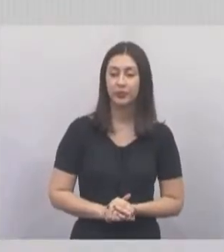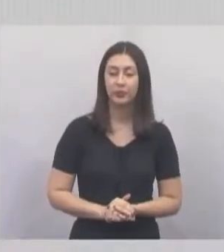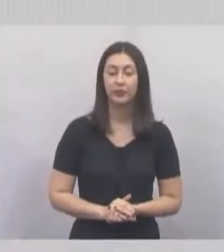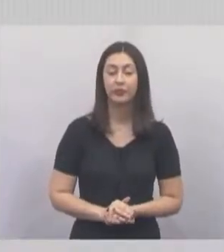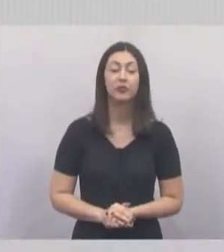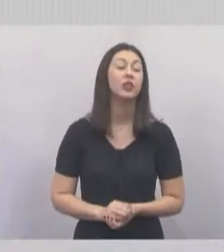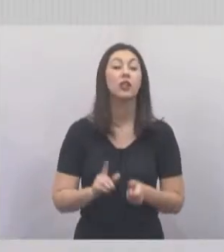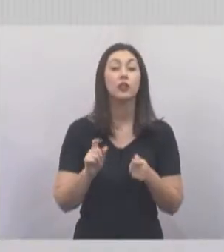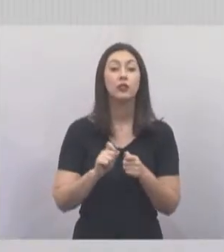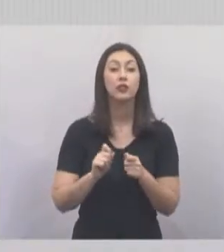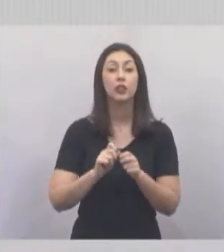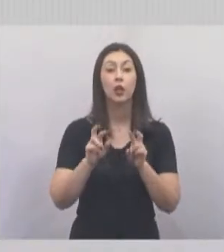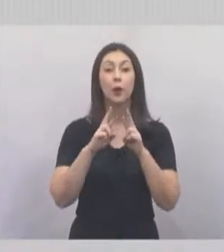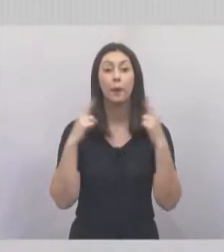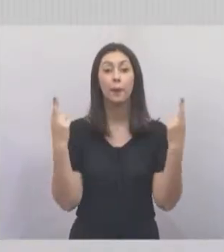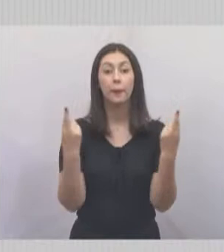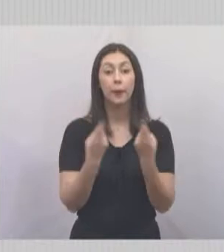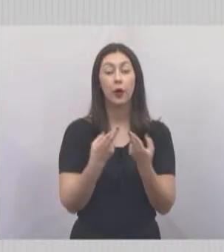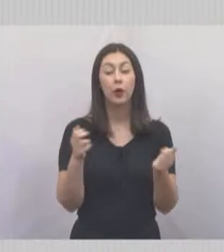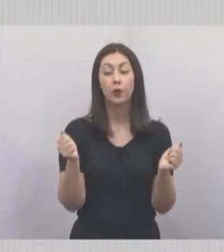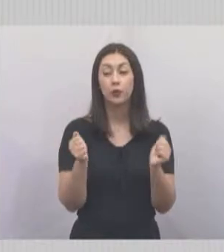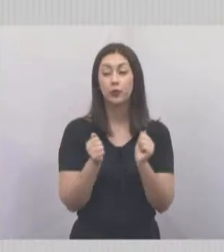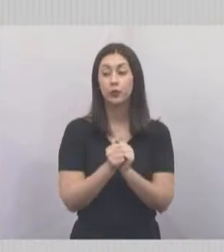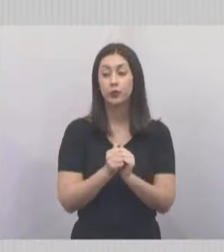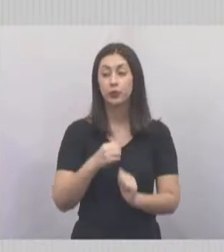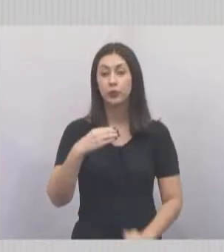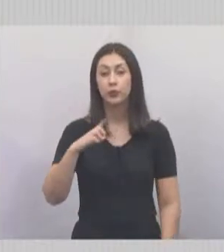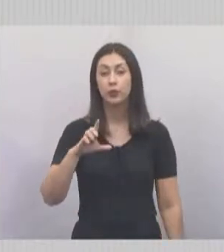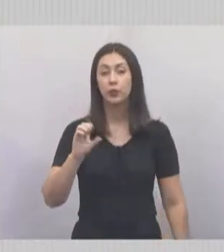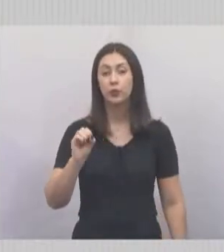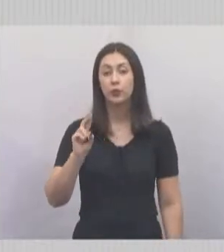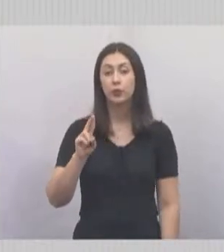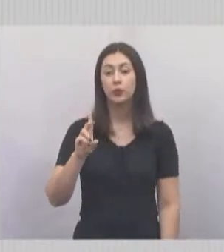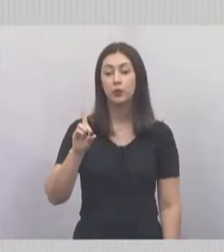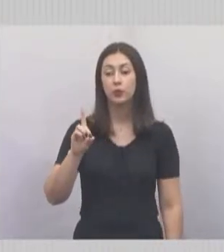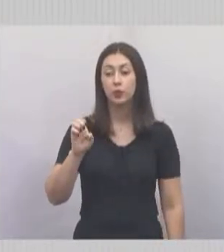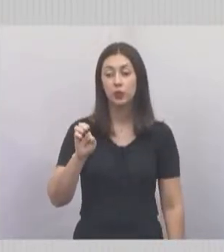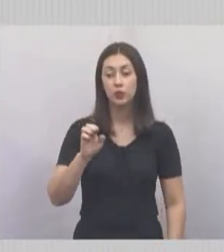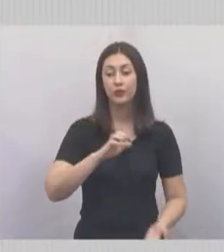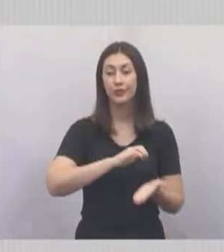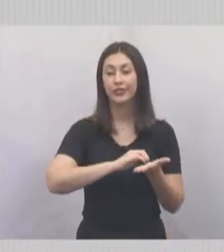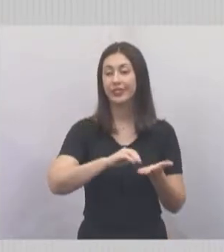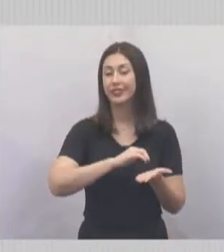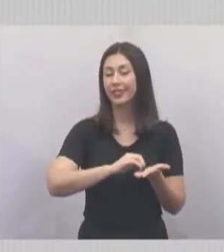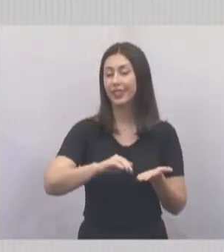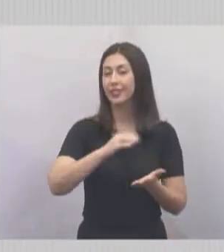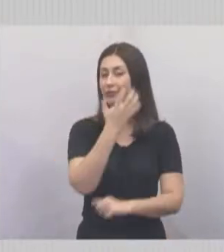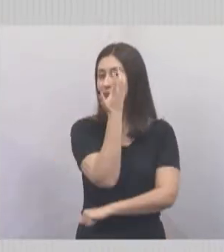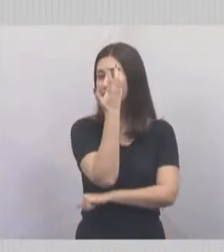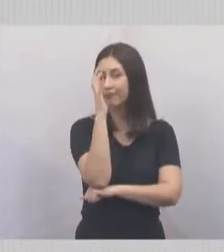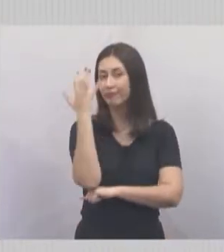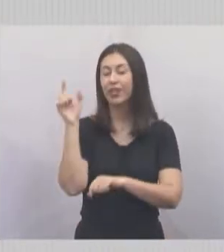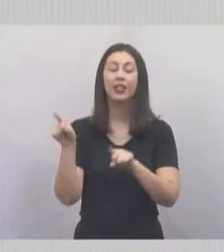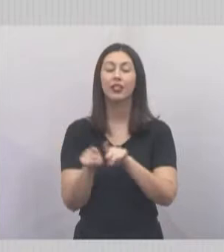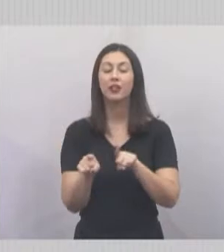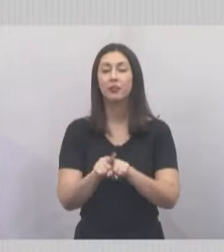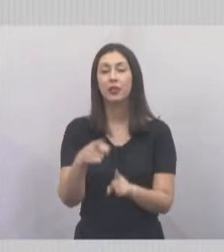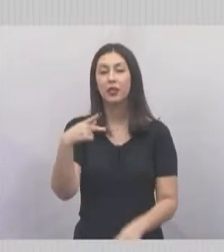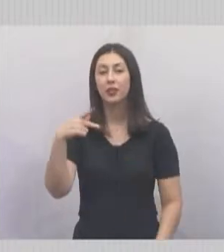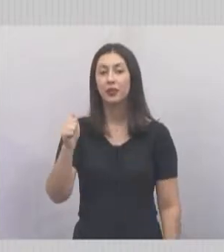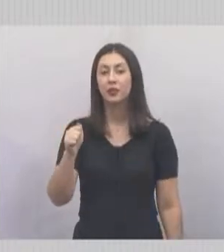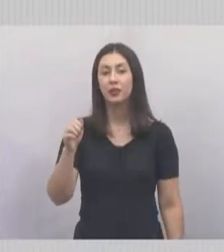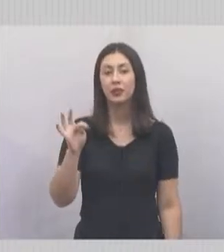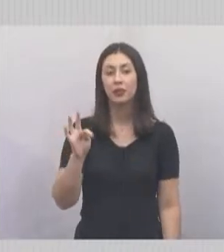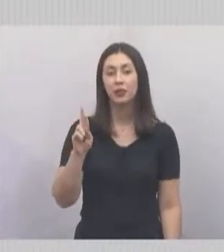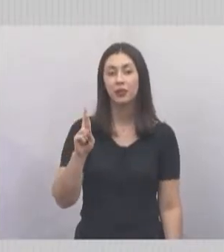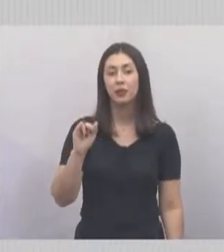Tivemos uma reunião junto com a Cláudia, que é secretária de Meio Ambiente, a Patrícia